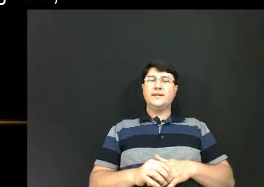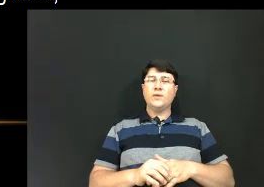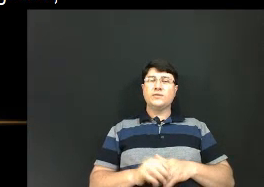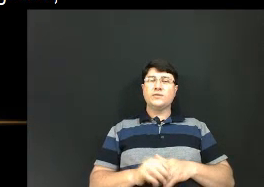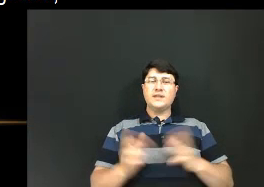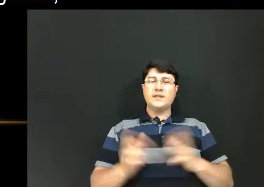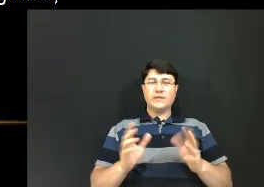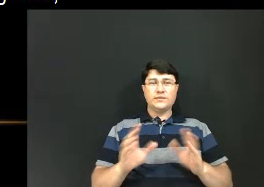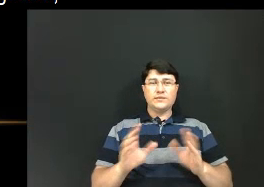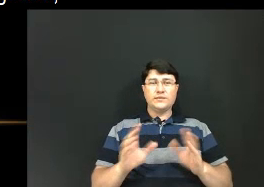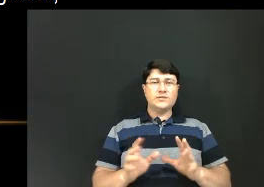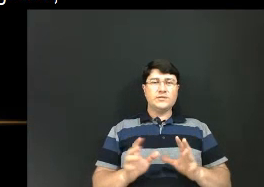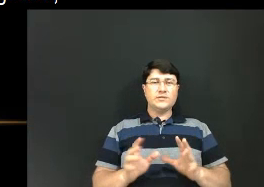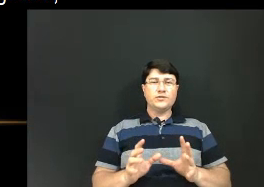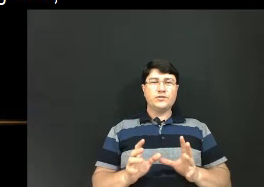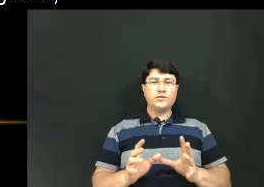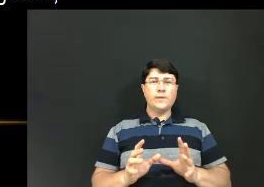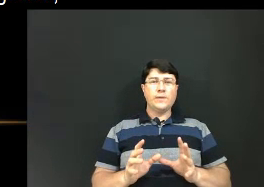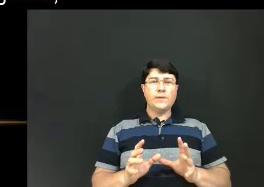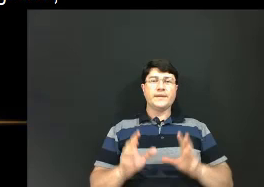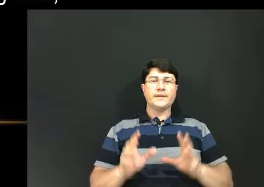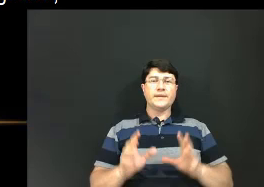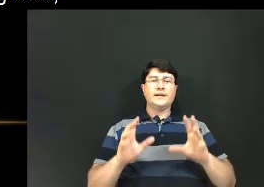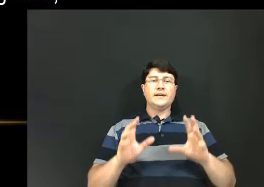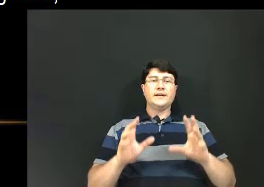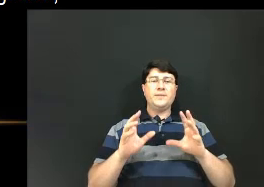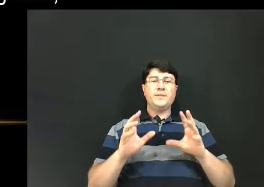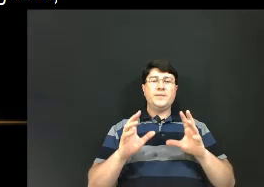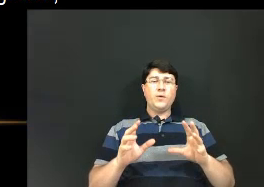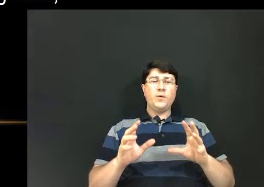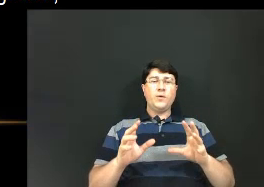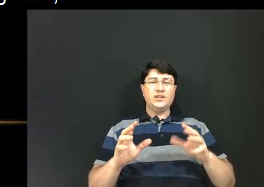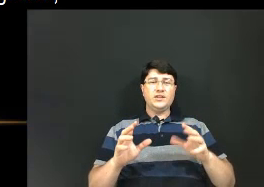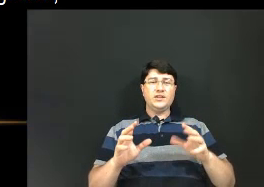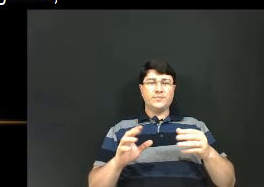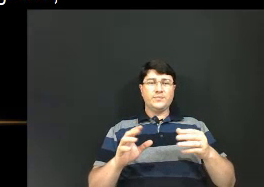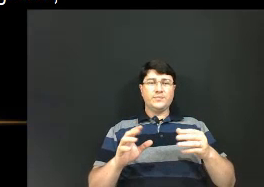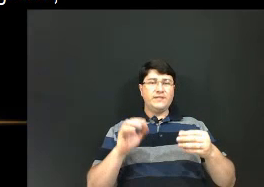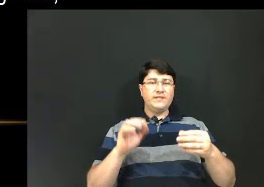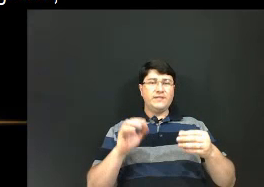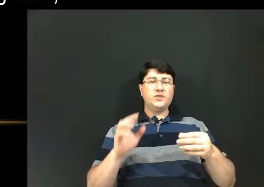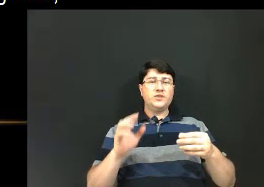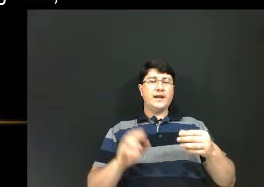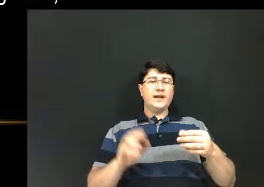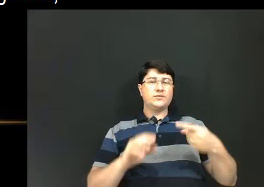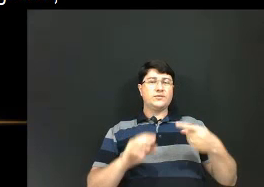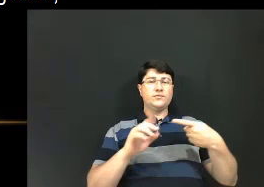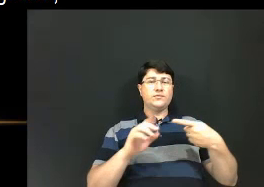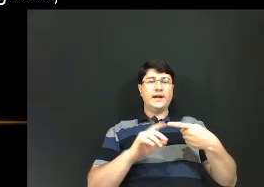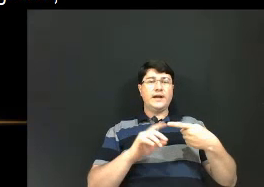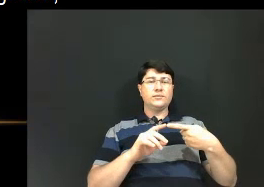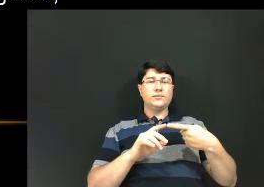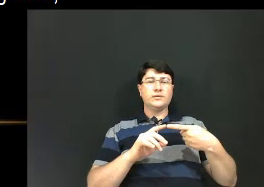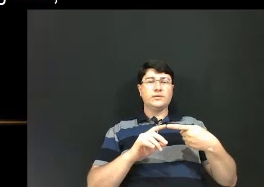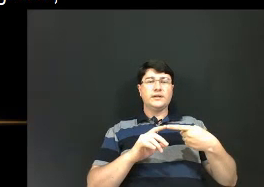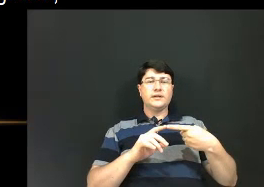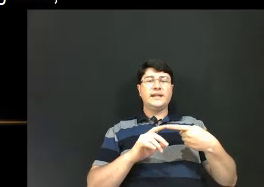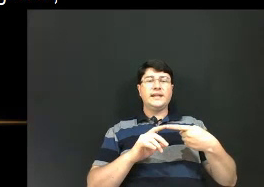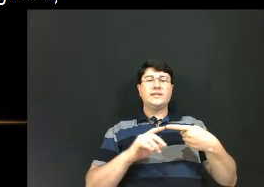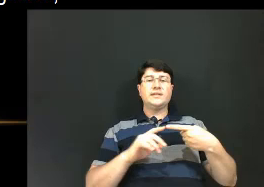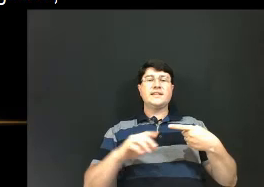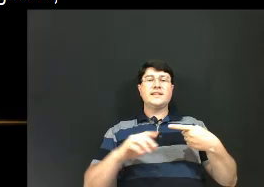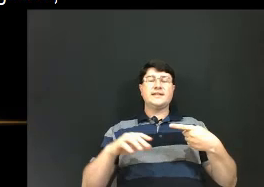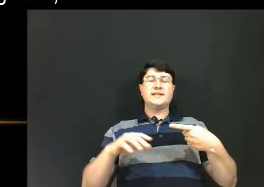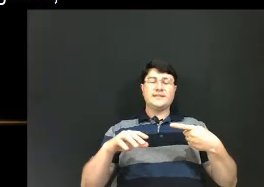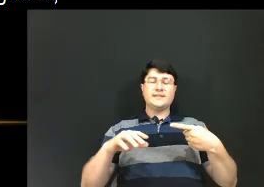funciona igualzinho, as duas línguas não funcionam igual. E principalmente devido a dois fatos. O fato